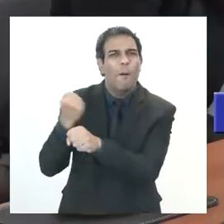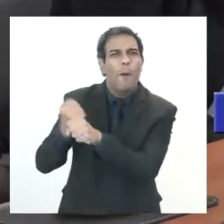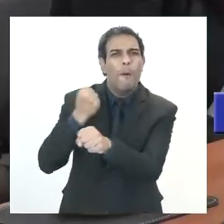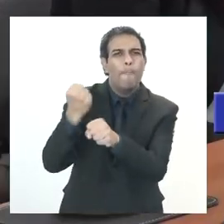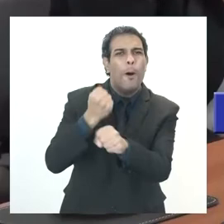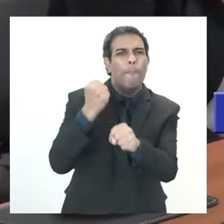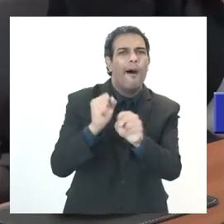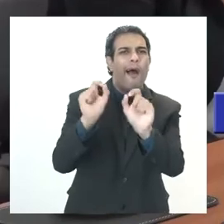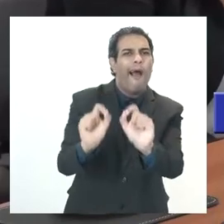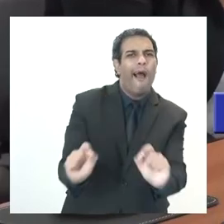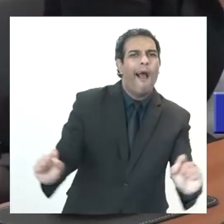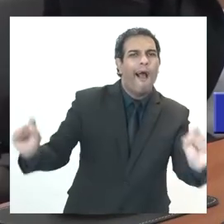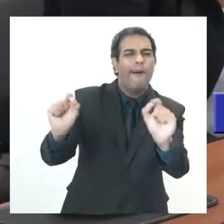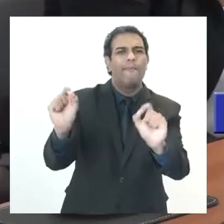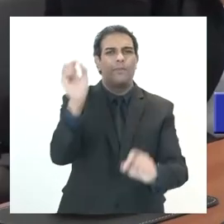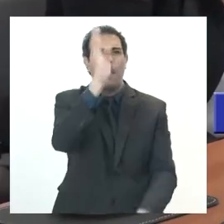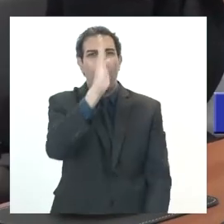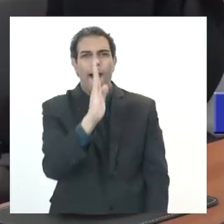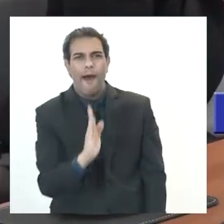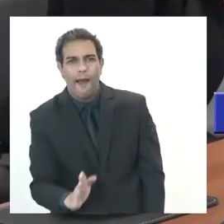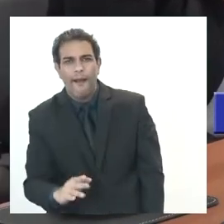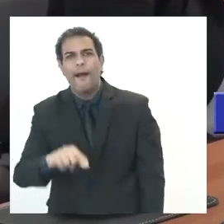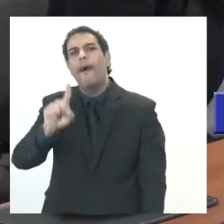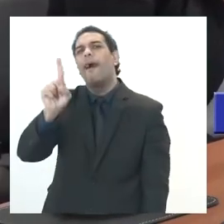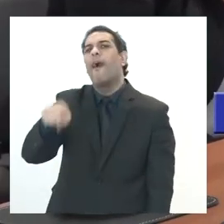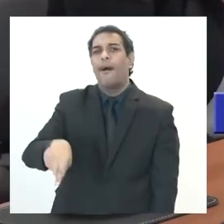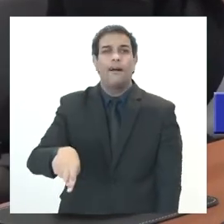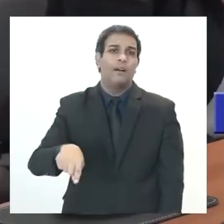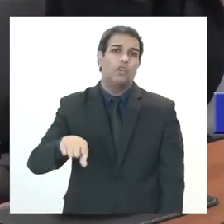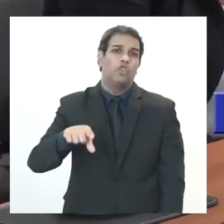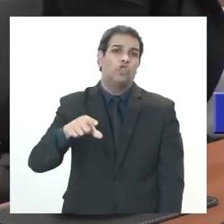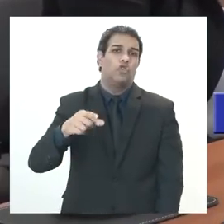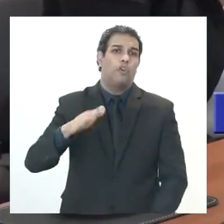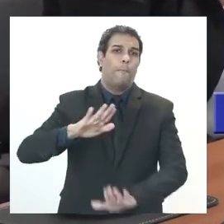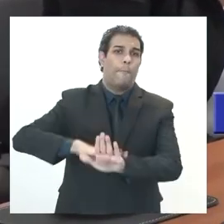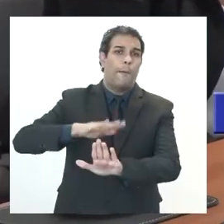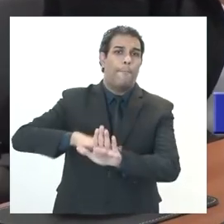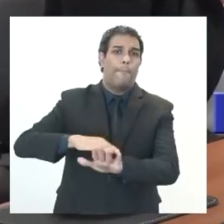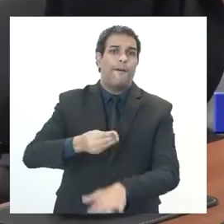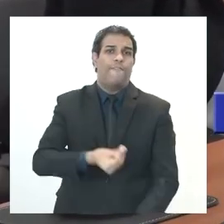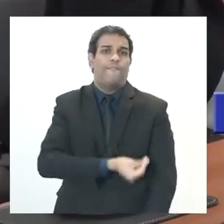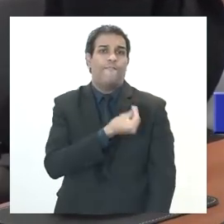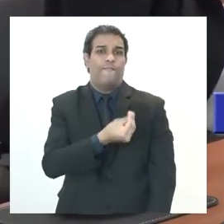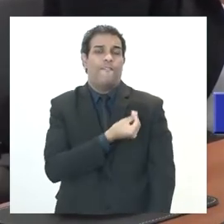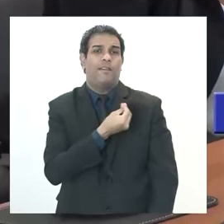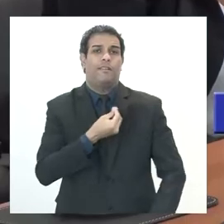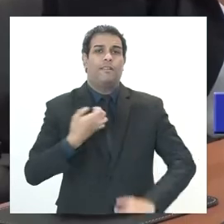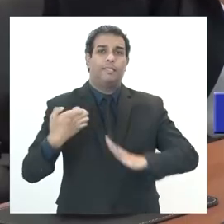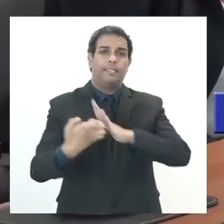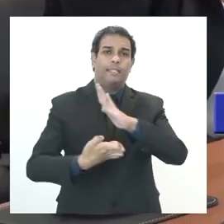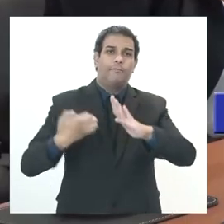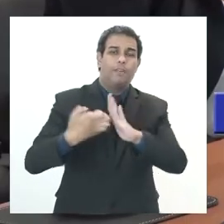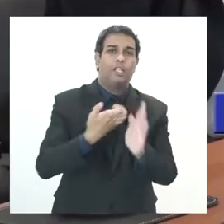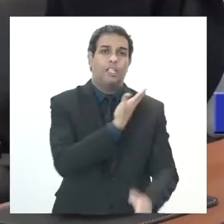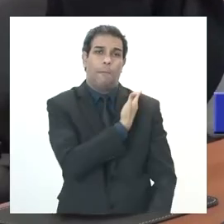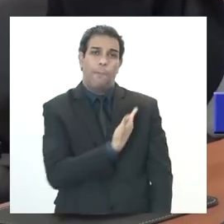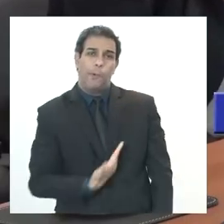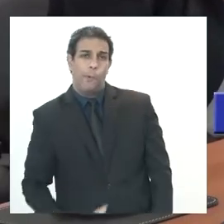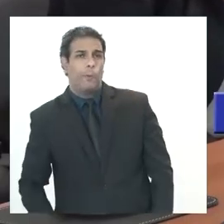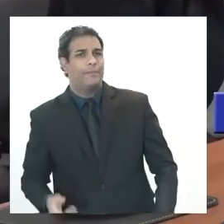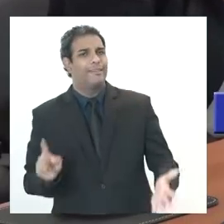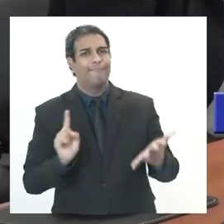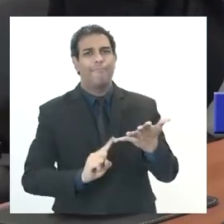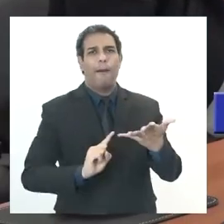país nos rincões do Brasil foi feito sem a presença do serviço público da empresa pública da Embratel da